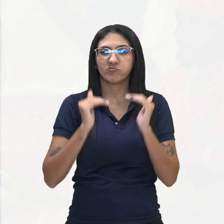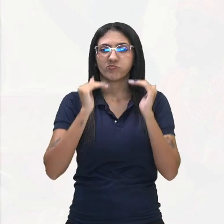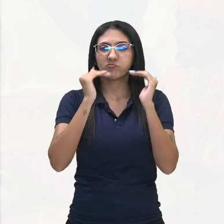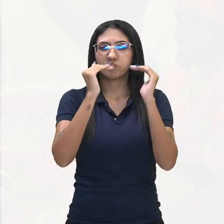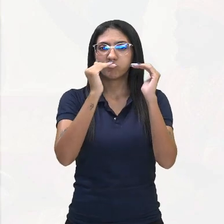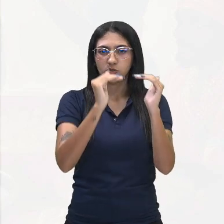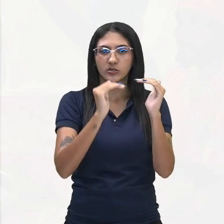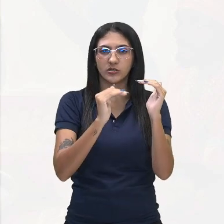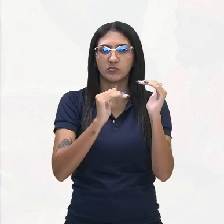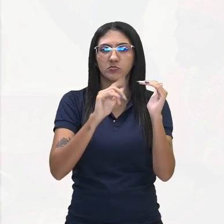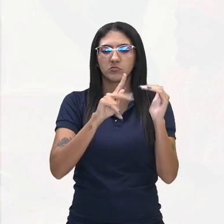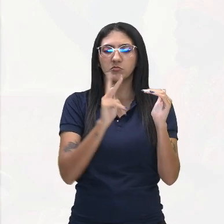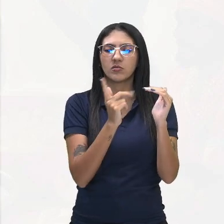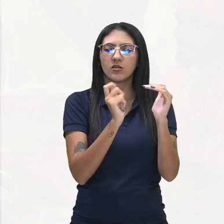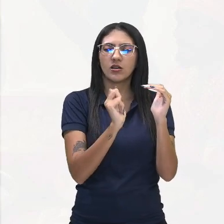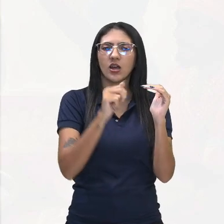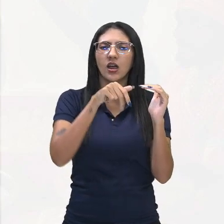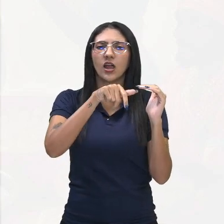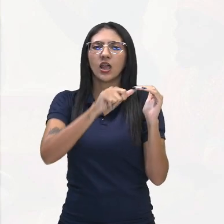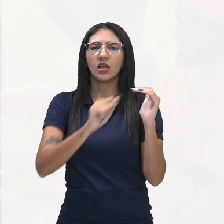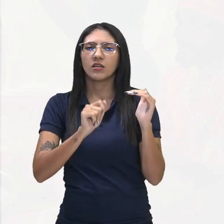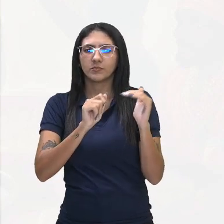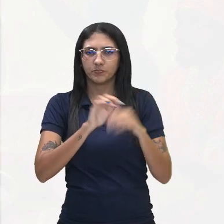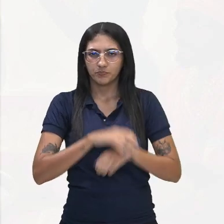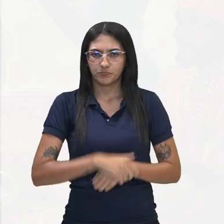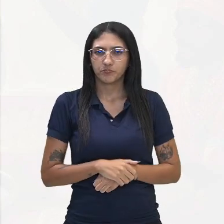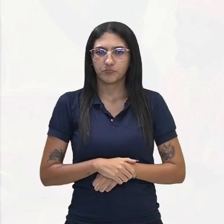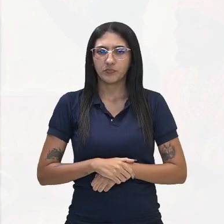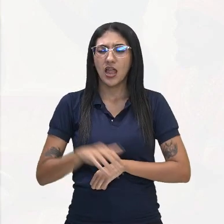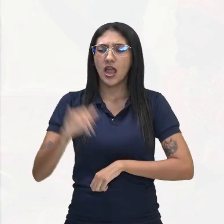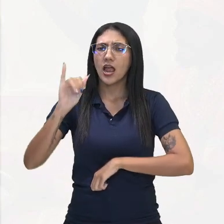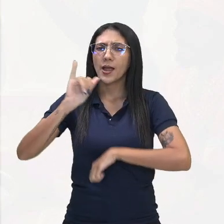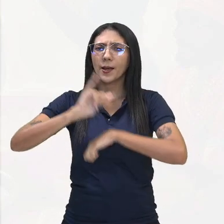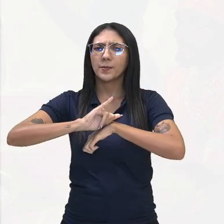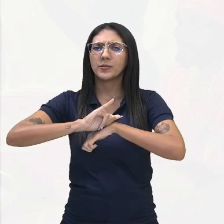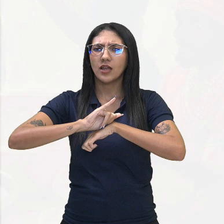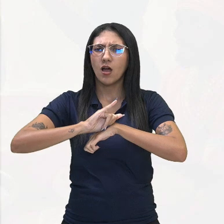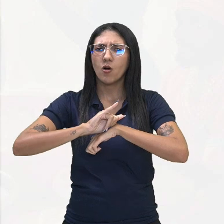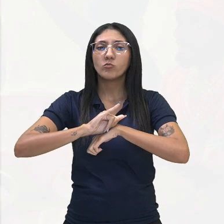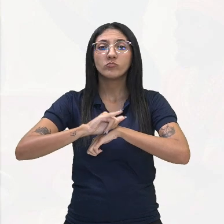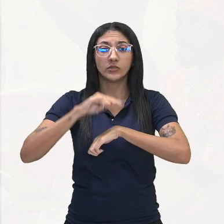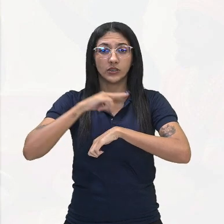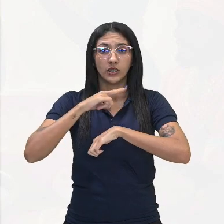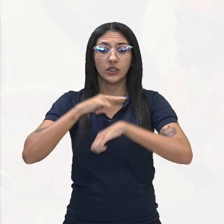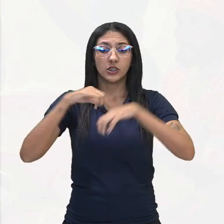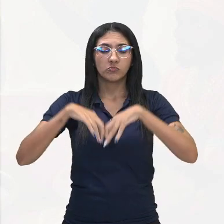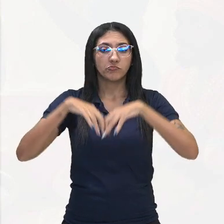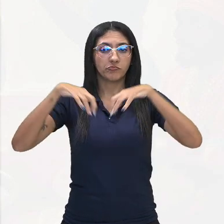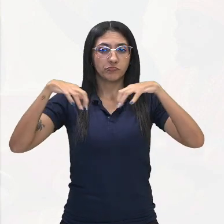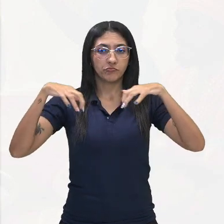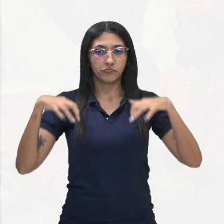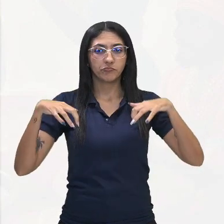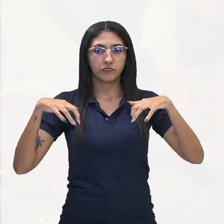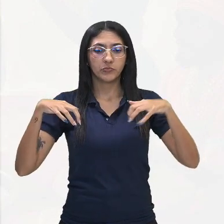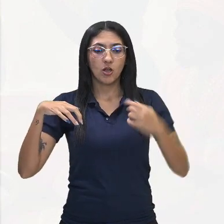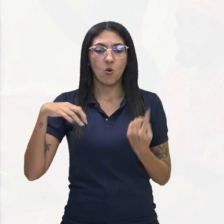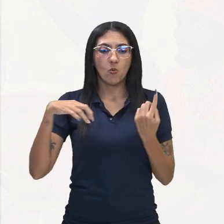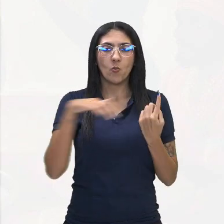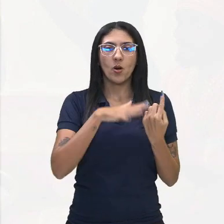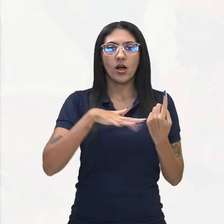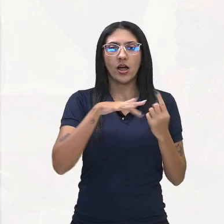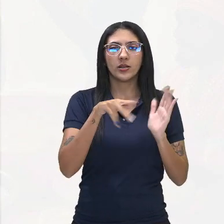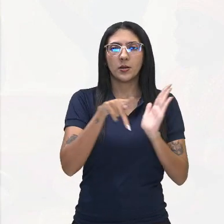ou Warchief. A capital era Kombi Salé, dividida em duas partes, uma com residências reais